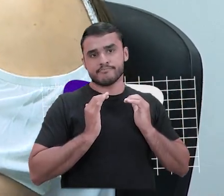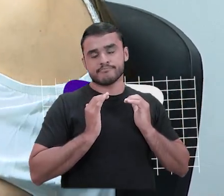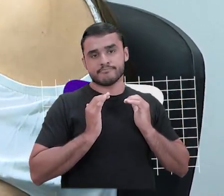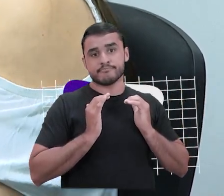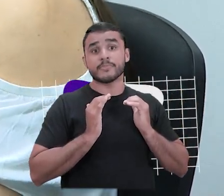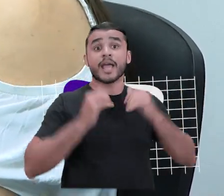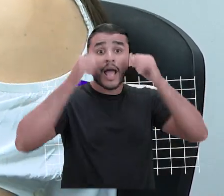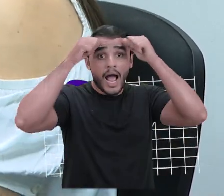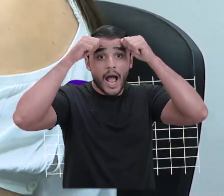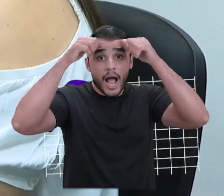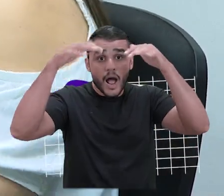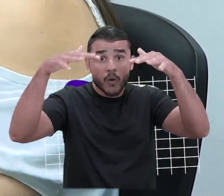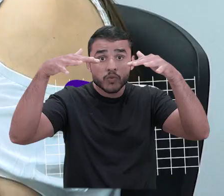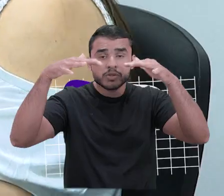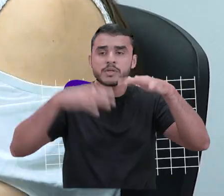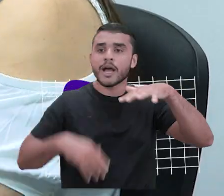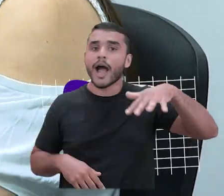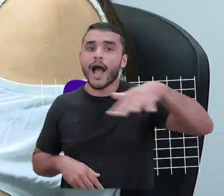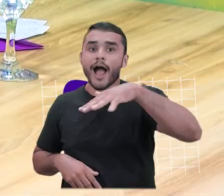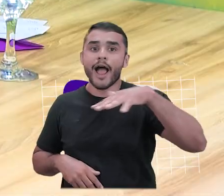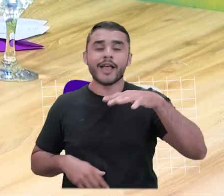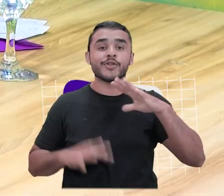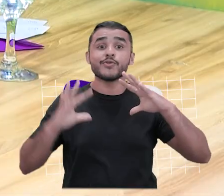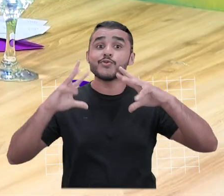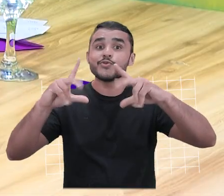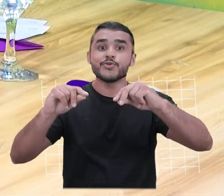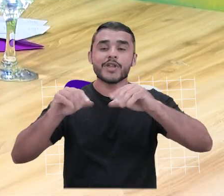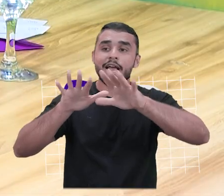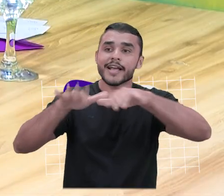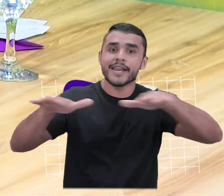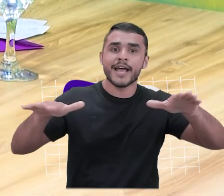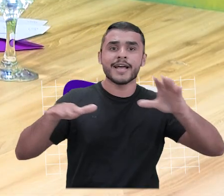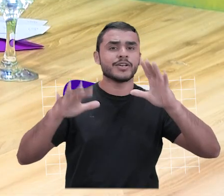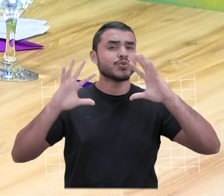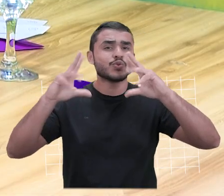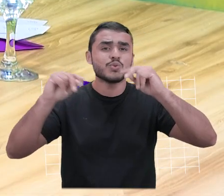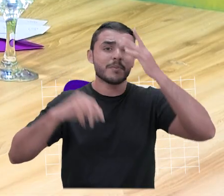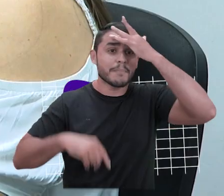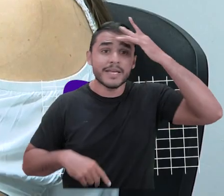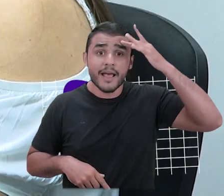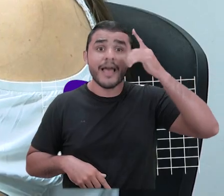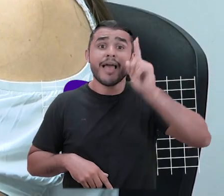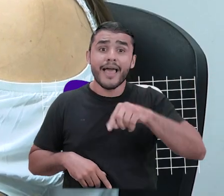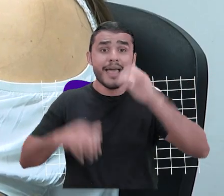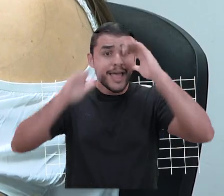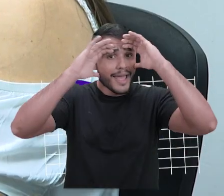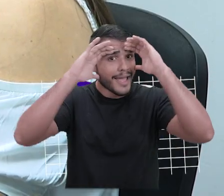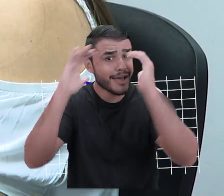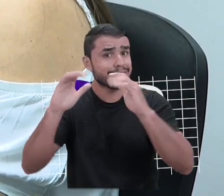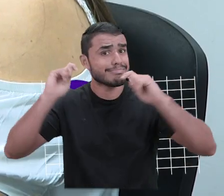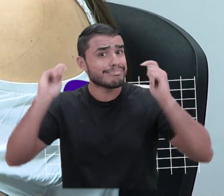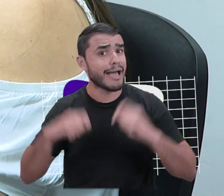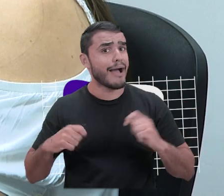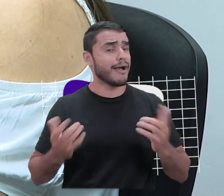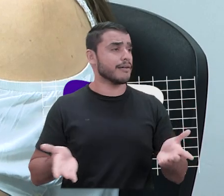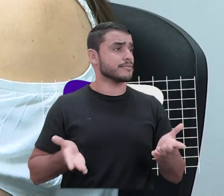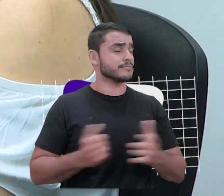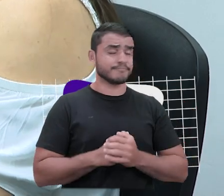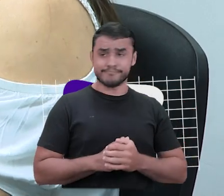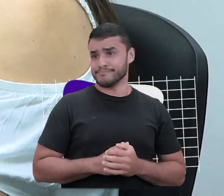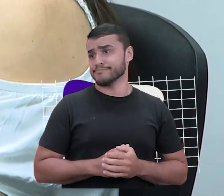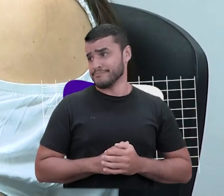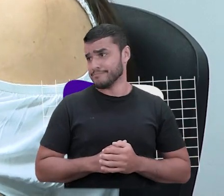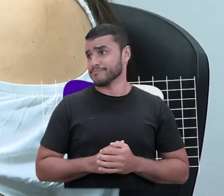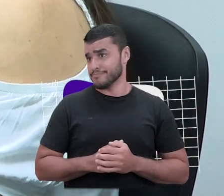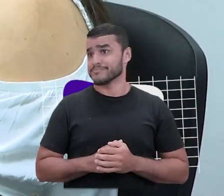construir um mundo, assim, surpreendente. E ele só tem a ganhar com Só a gente. tem a ganhar, Livinha. Assim, as pessoas, as maiores